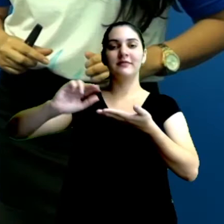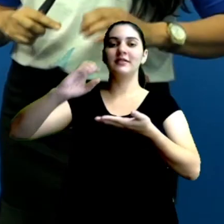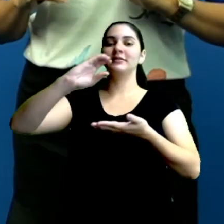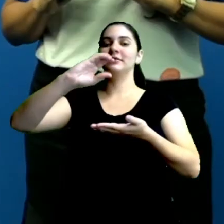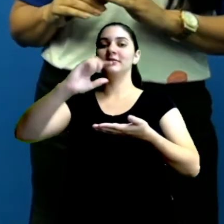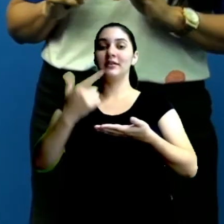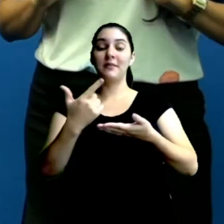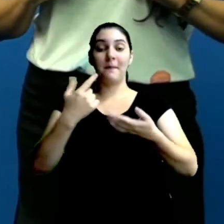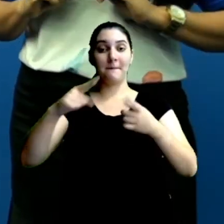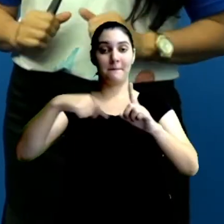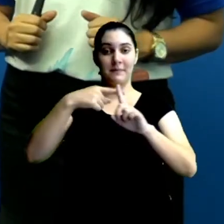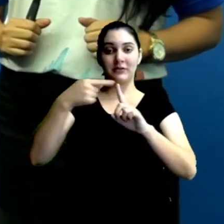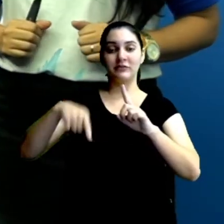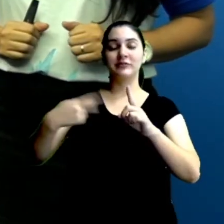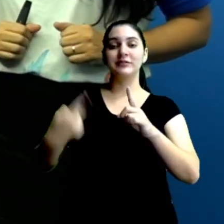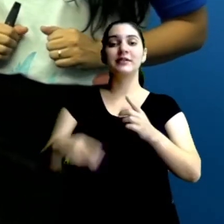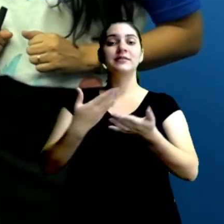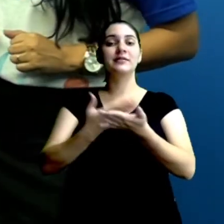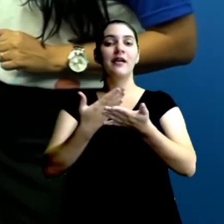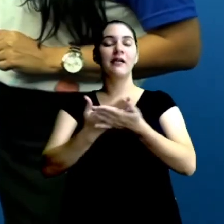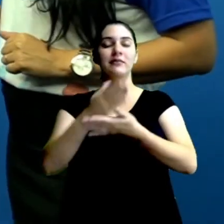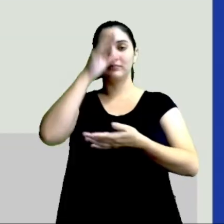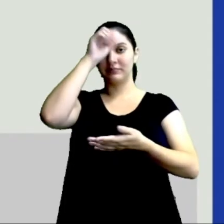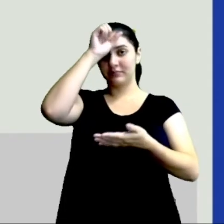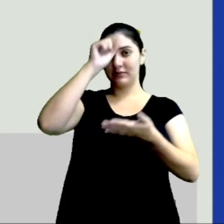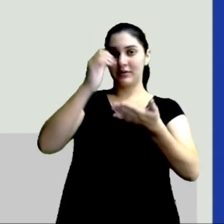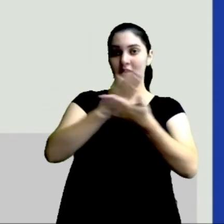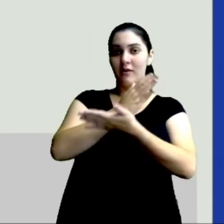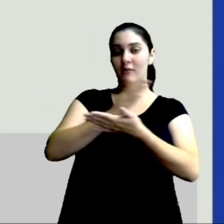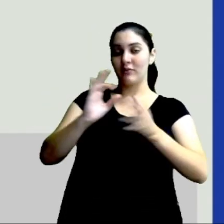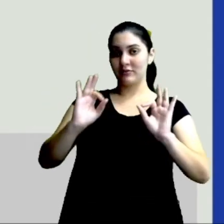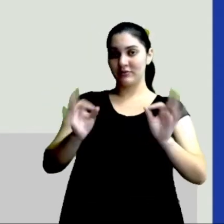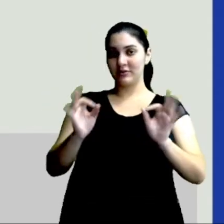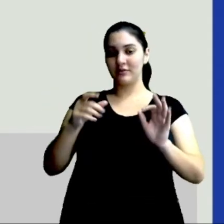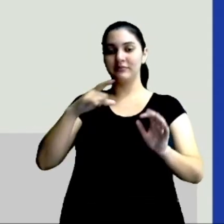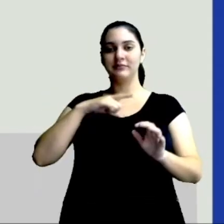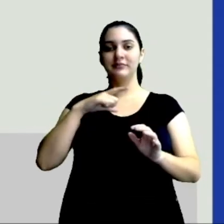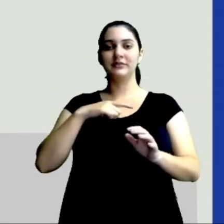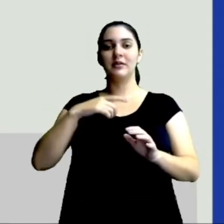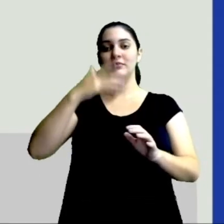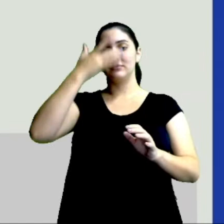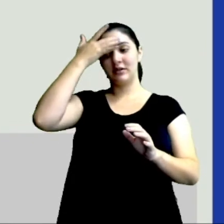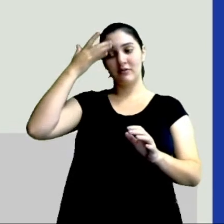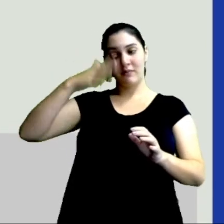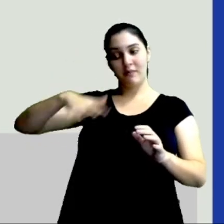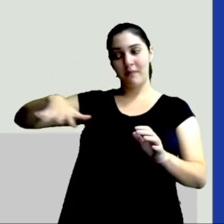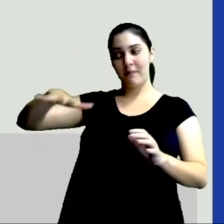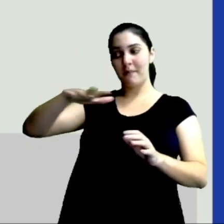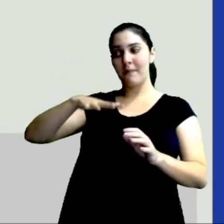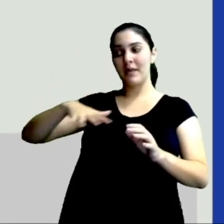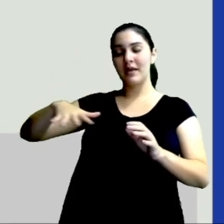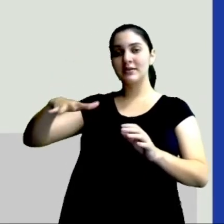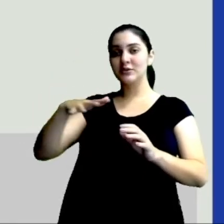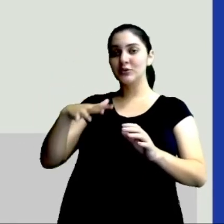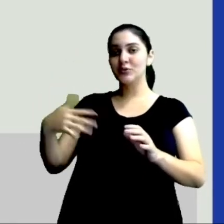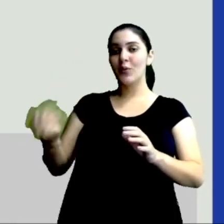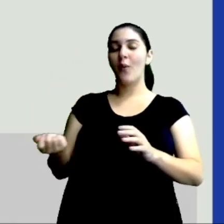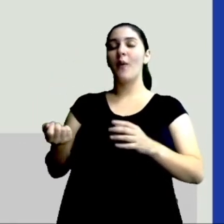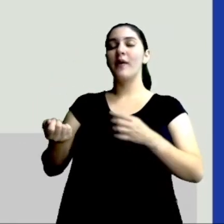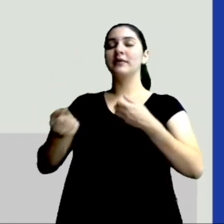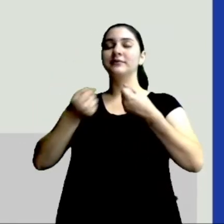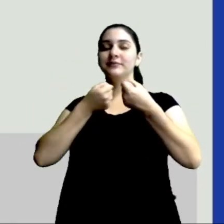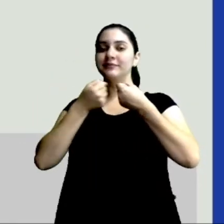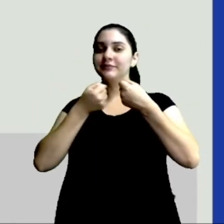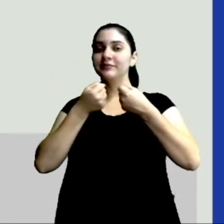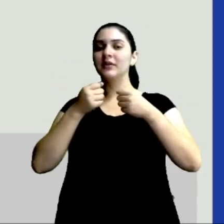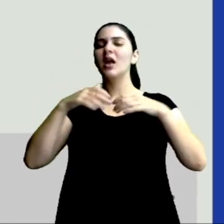nessa aula nós vamos aprender algumas, tá certo? Então, ó, temos aqui as pessoas do discurso, que são os pronomes pessoais.